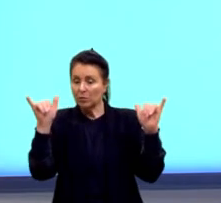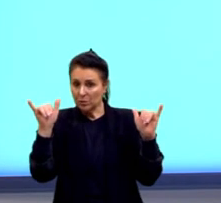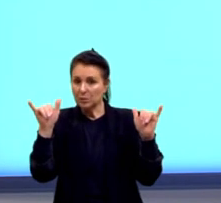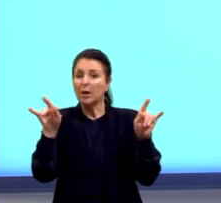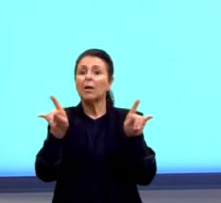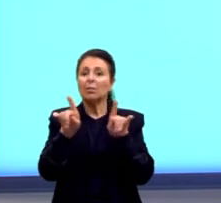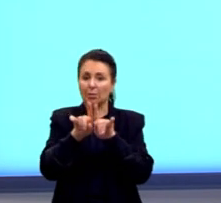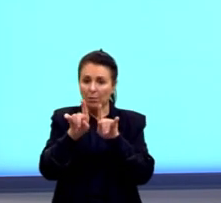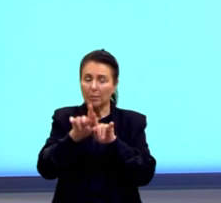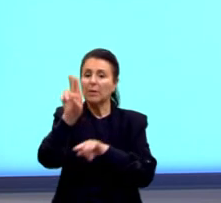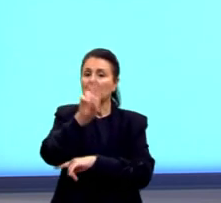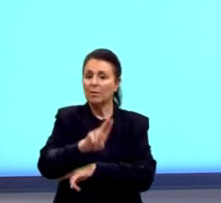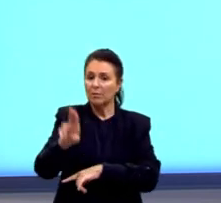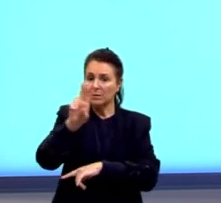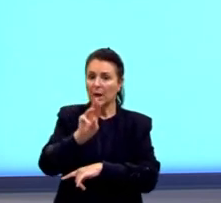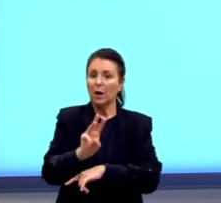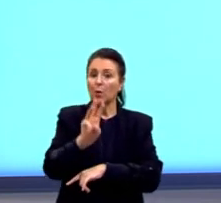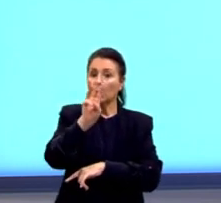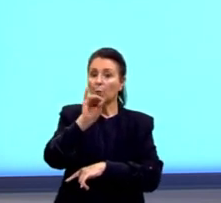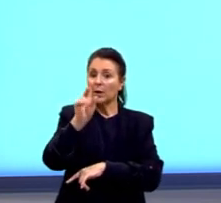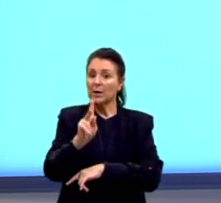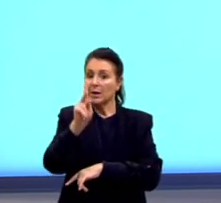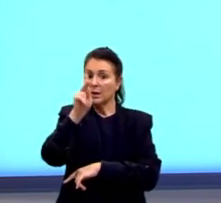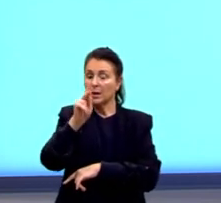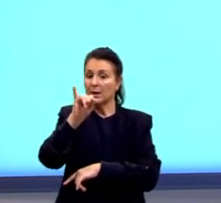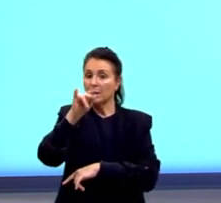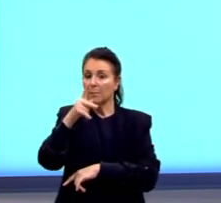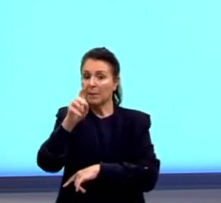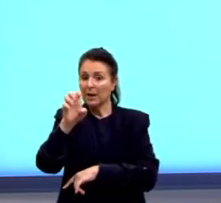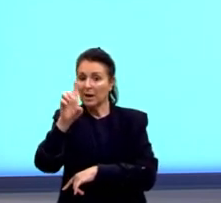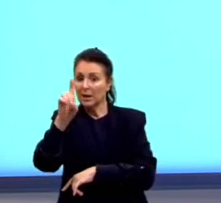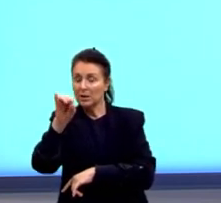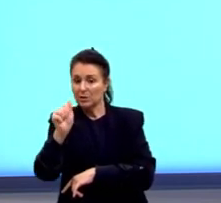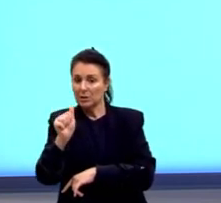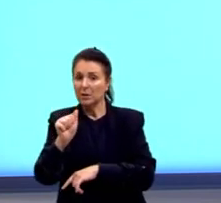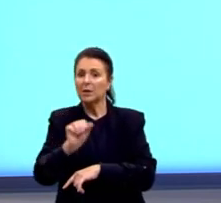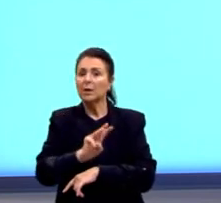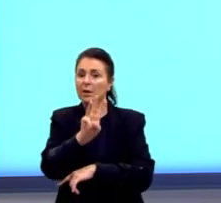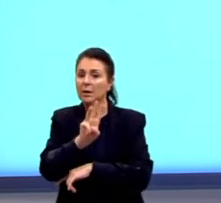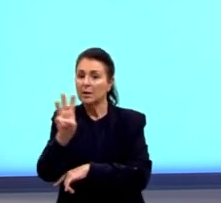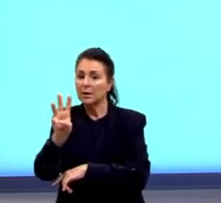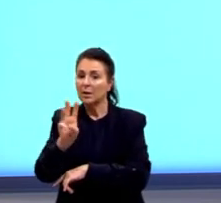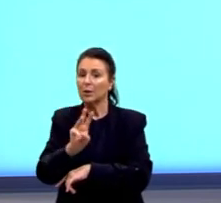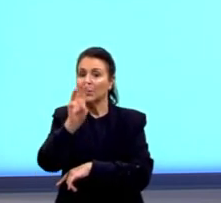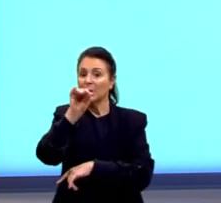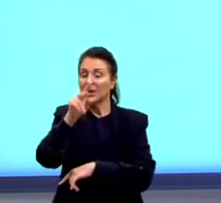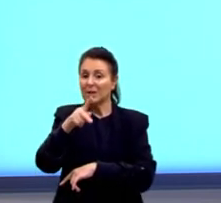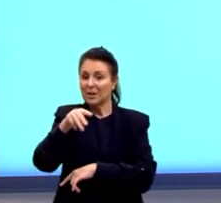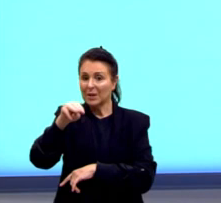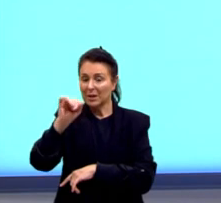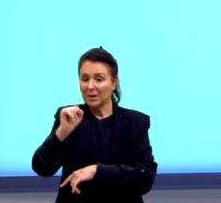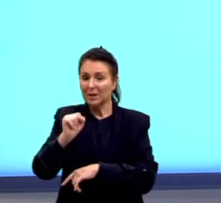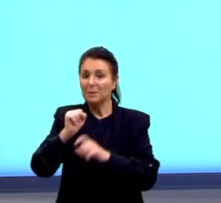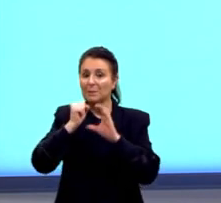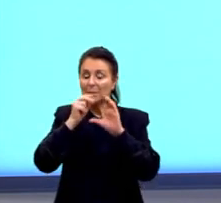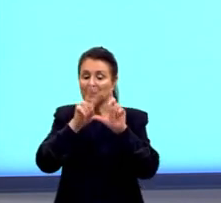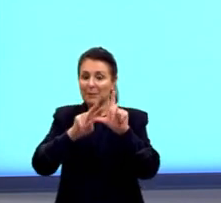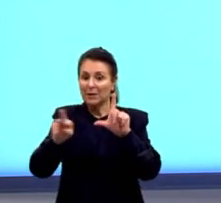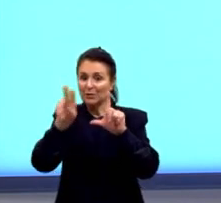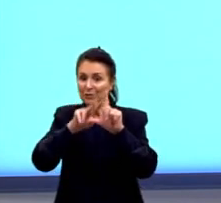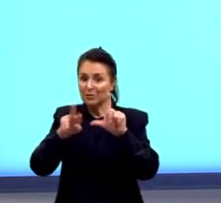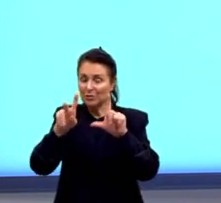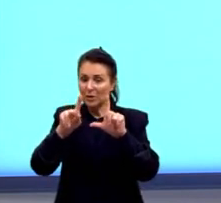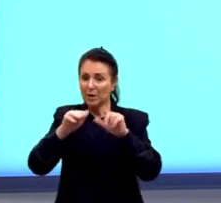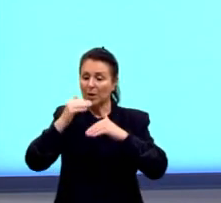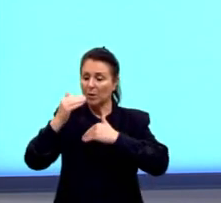que nortearam a Wikipedia e outros sítios wikimedia neutralidade conteúdo livre e um